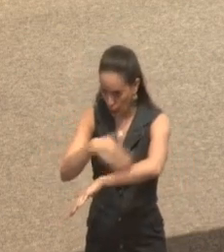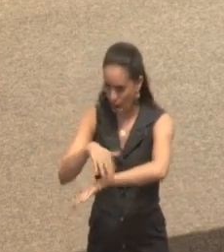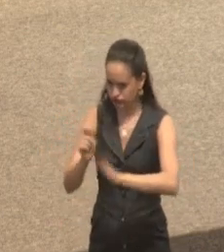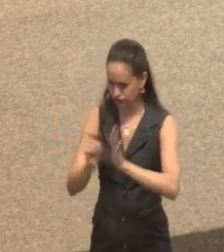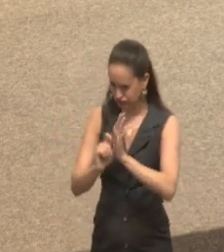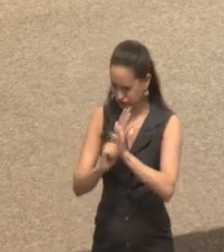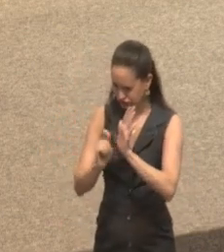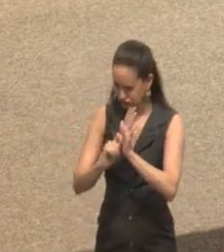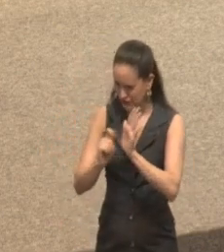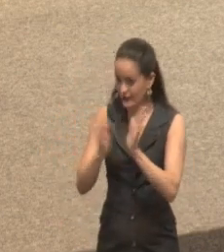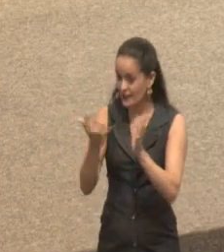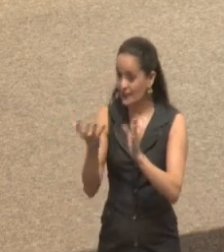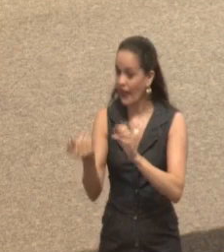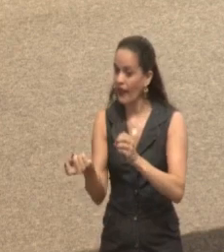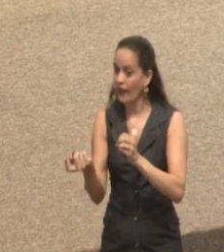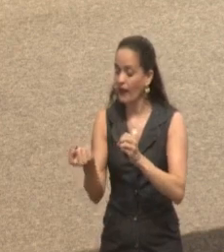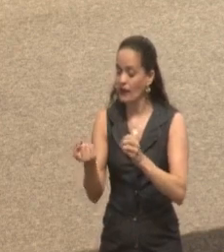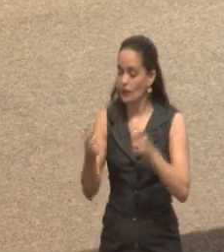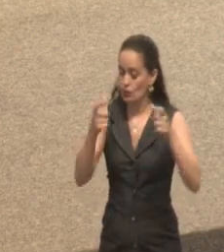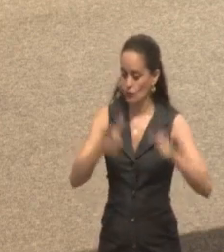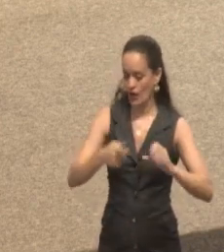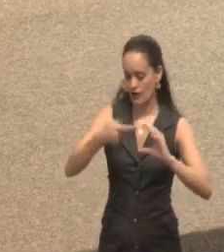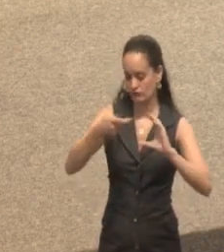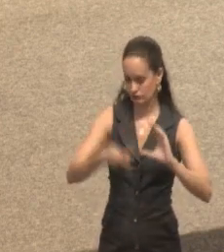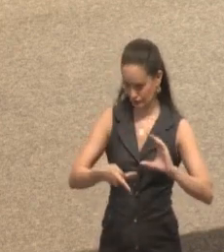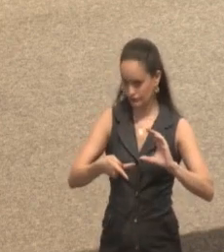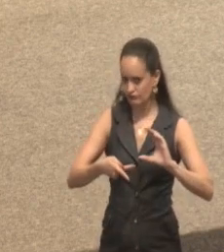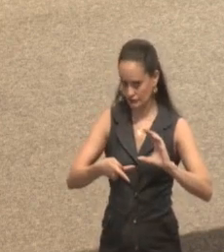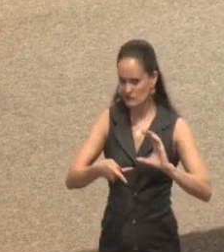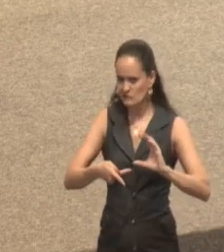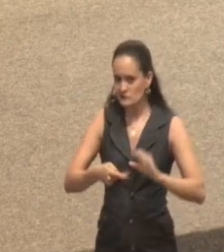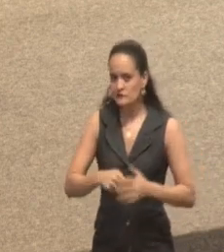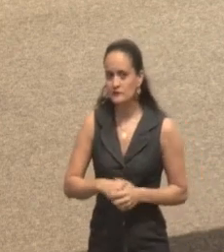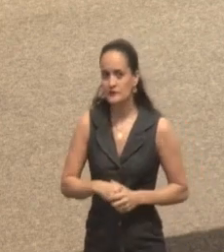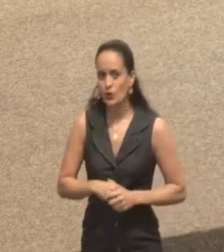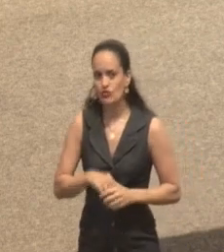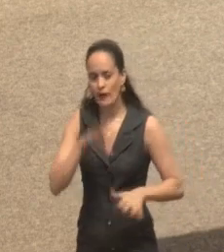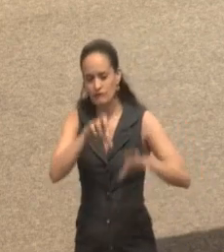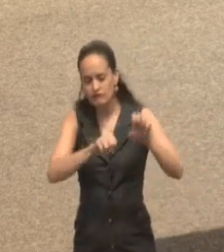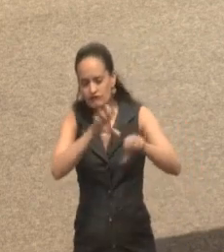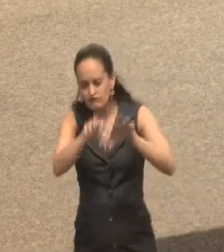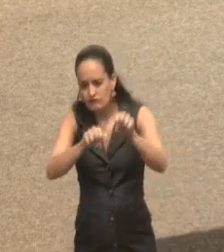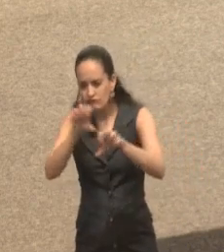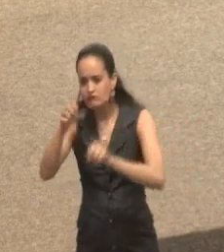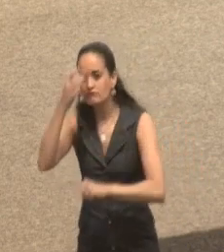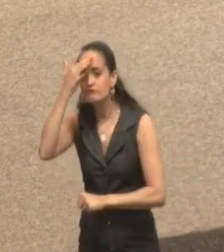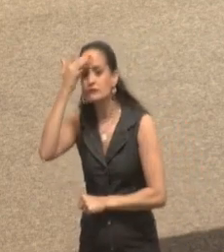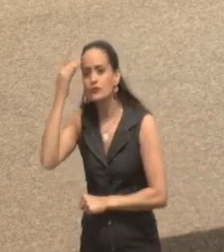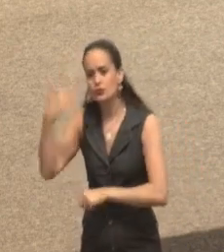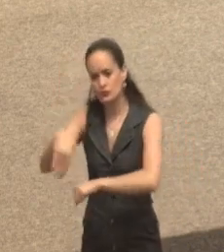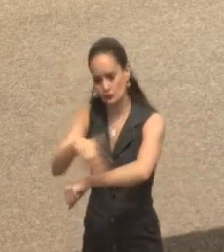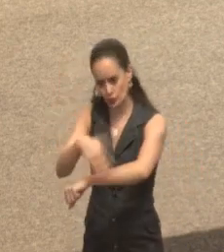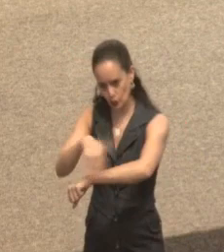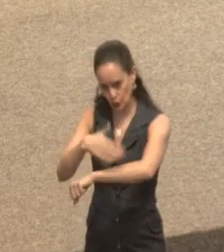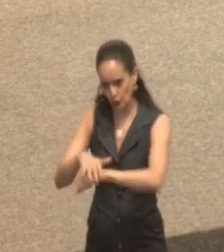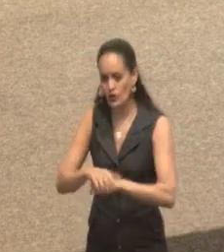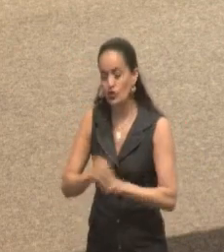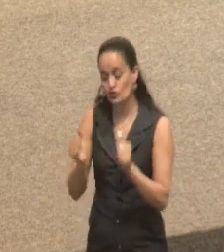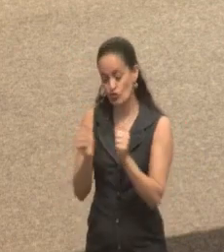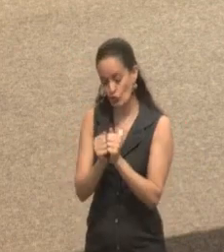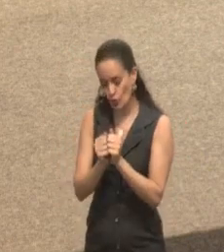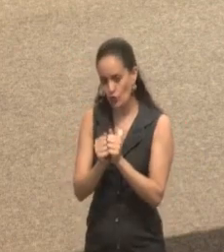no balcão. Depois do culto teremos a nossa primeira busca ativa, patrocinada pela Memorial, juntamente